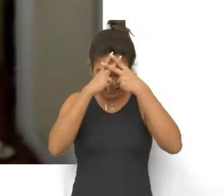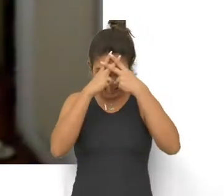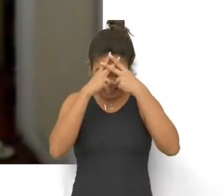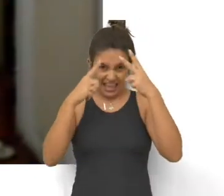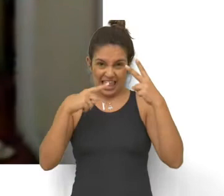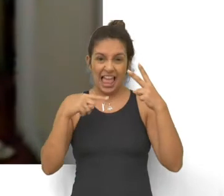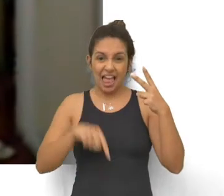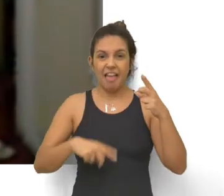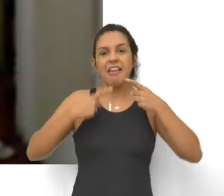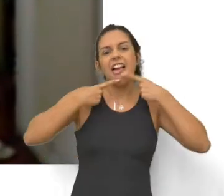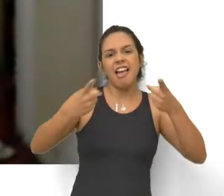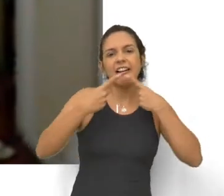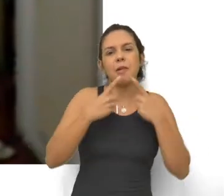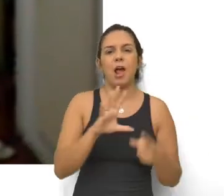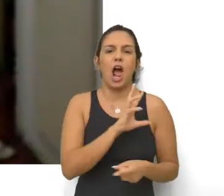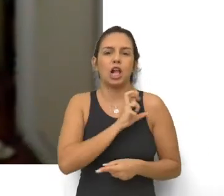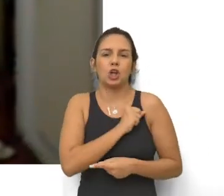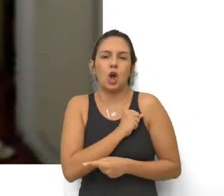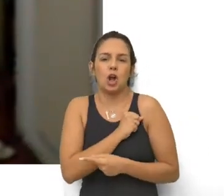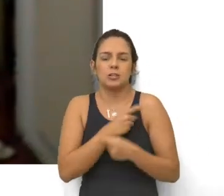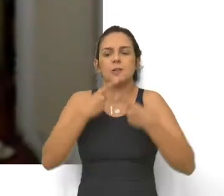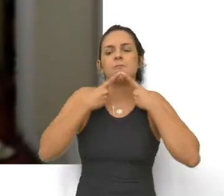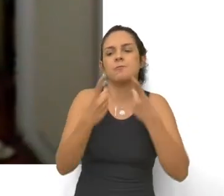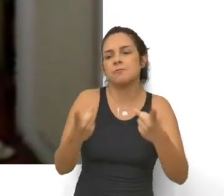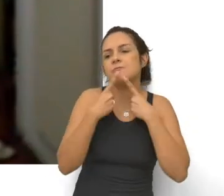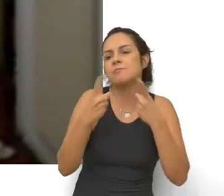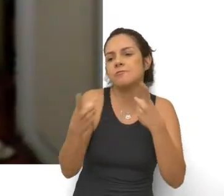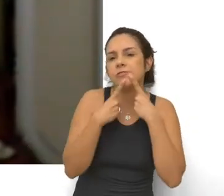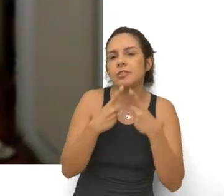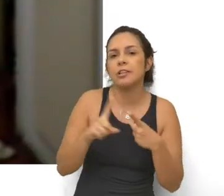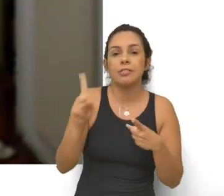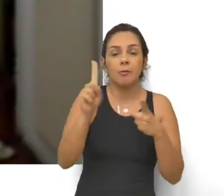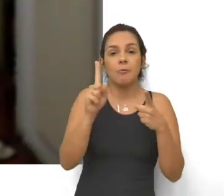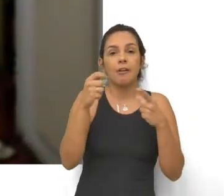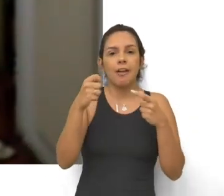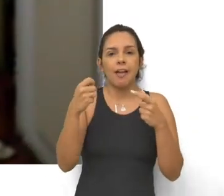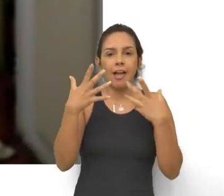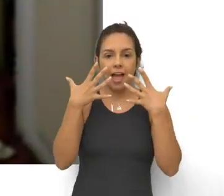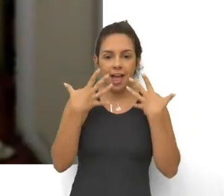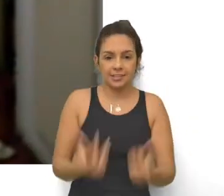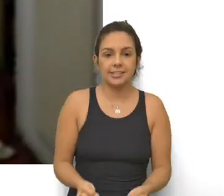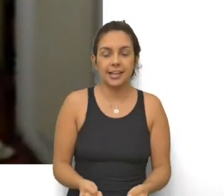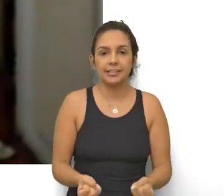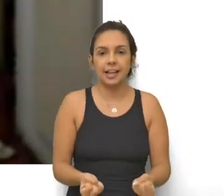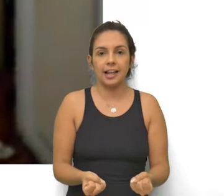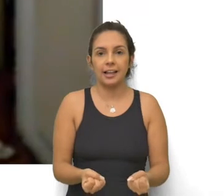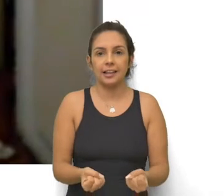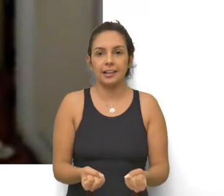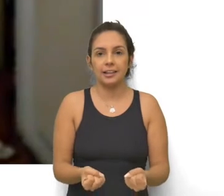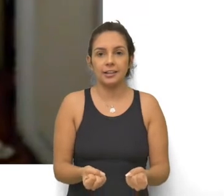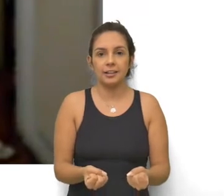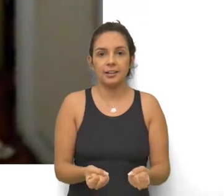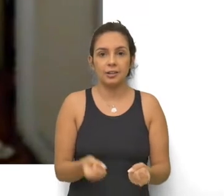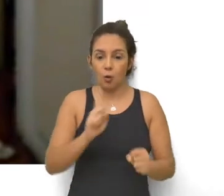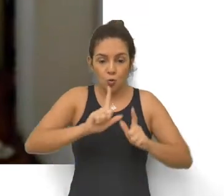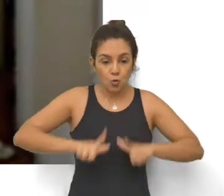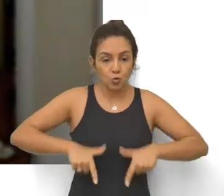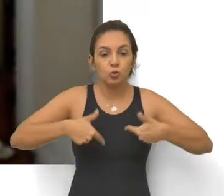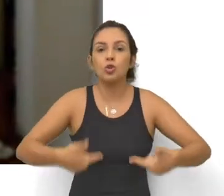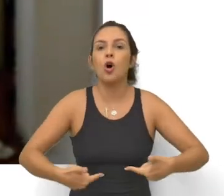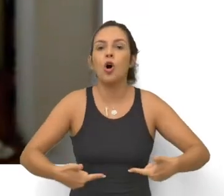interessado em alimentar uma queixa, porque ele não quer se deparar com o fato de que, em algum momento, ele não